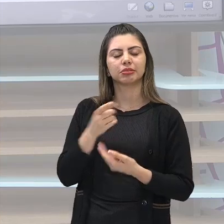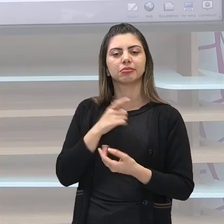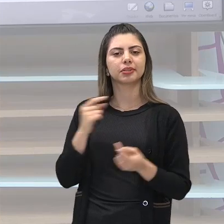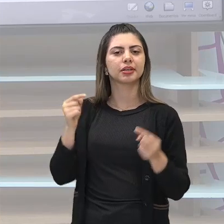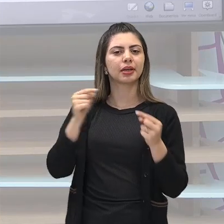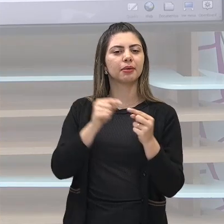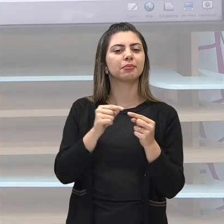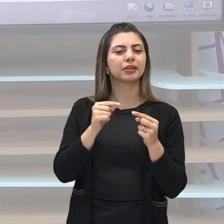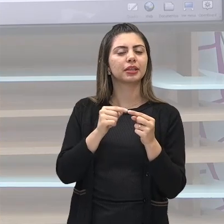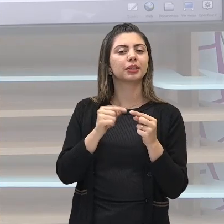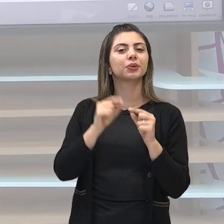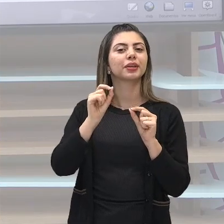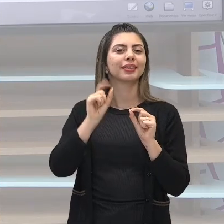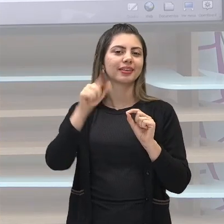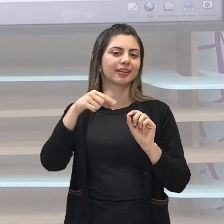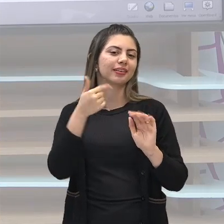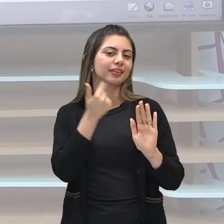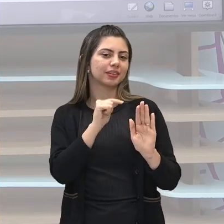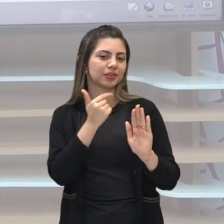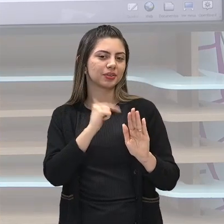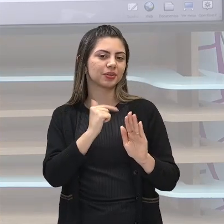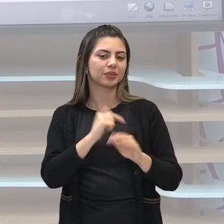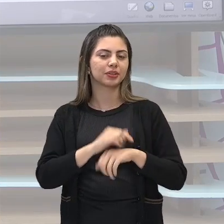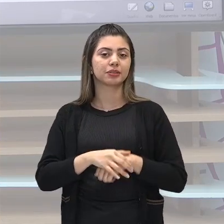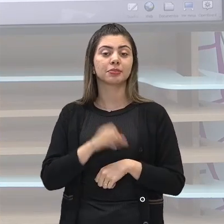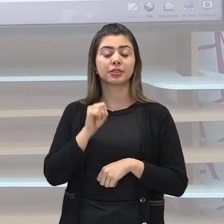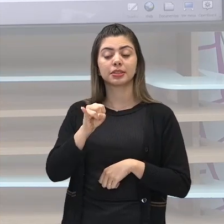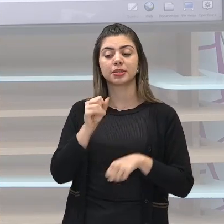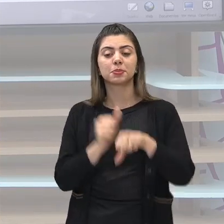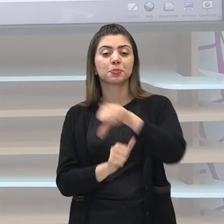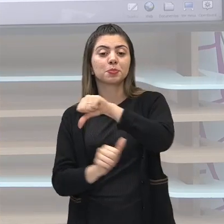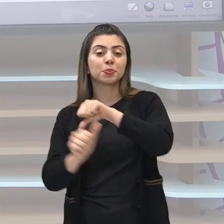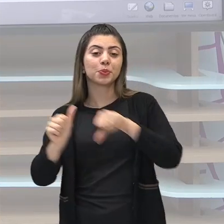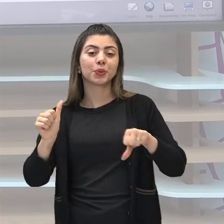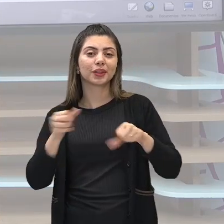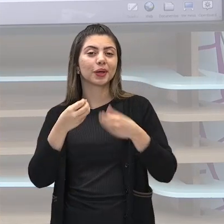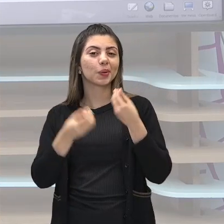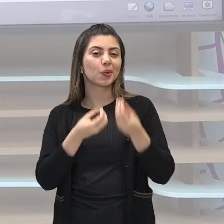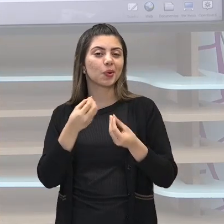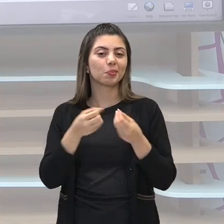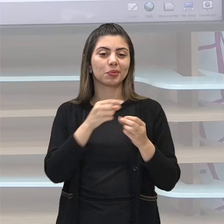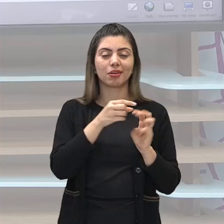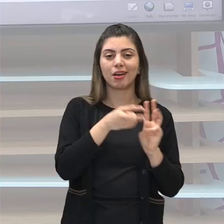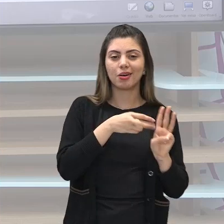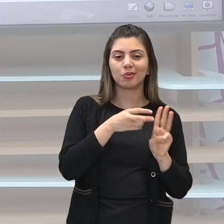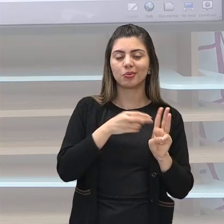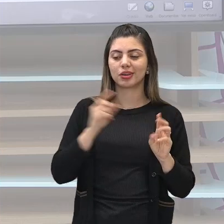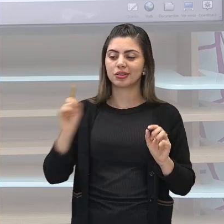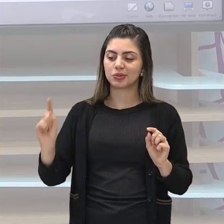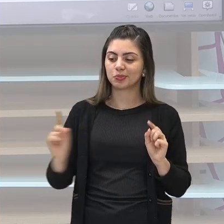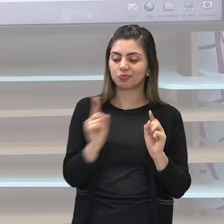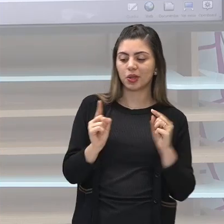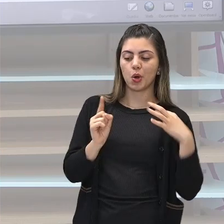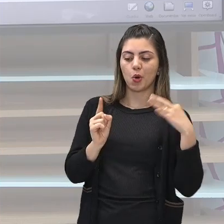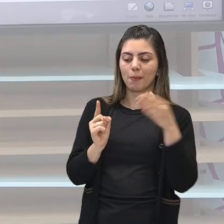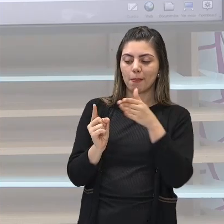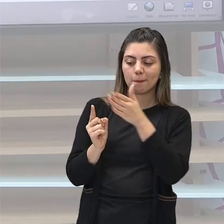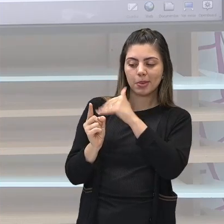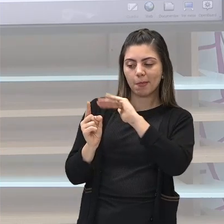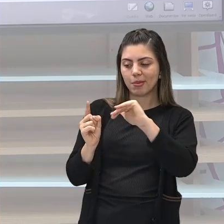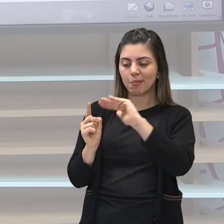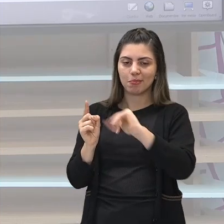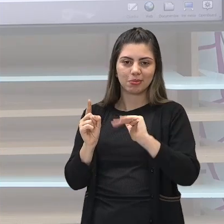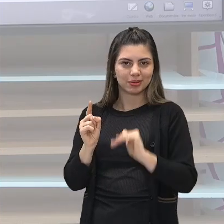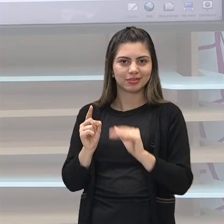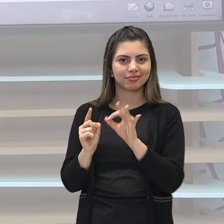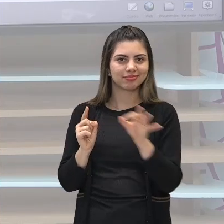pensamento irônico. Fosse uma manhã de sol, o índio tinha despido o português, né? Tinha